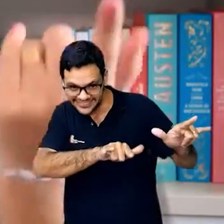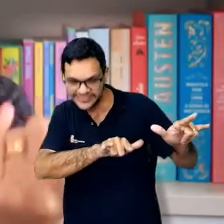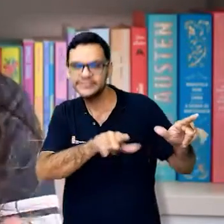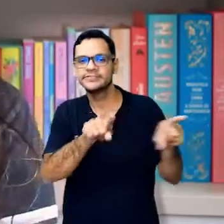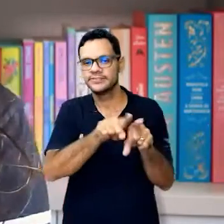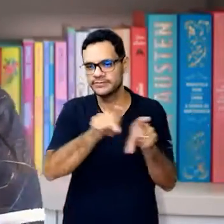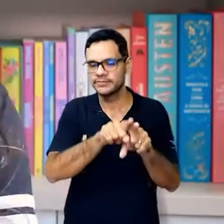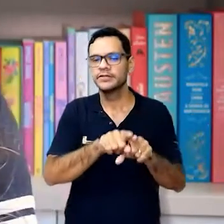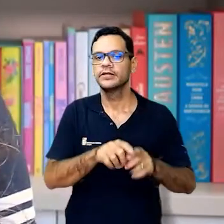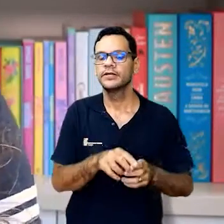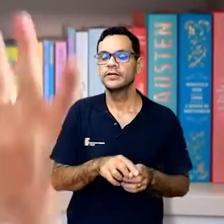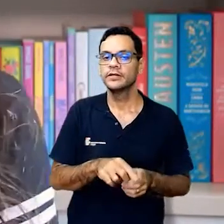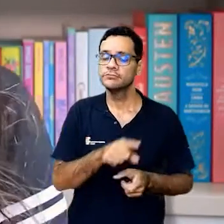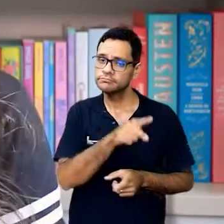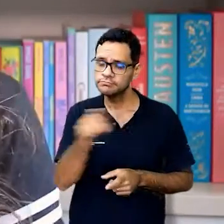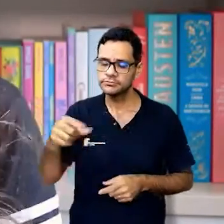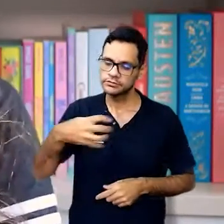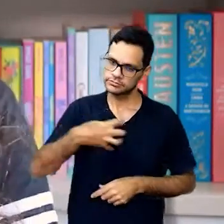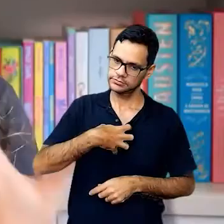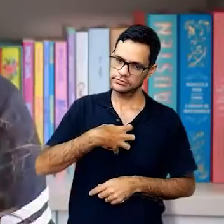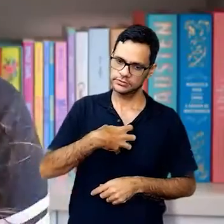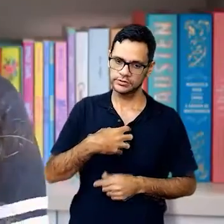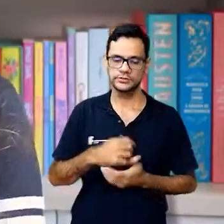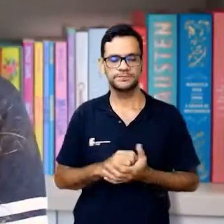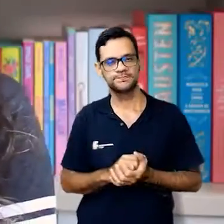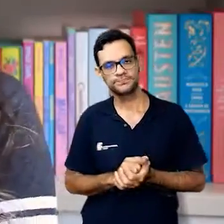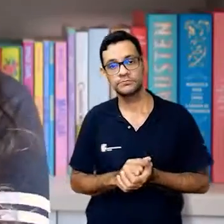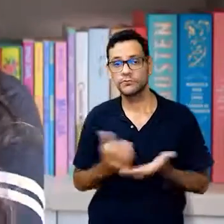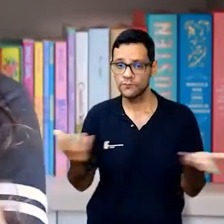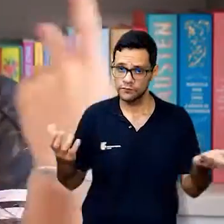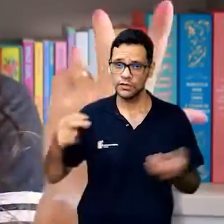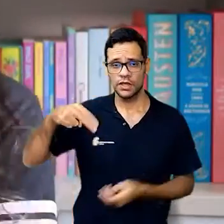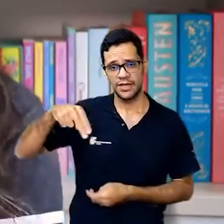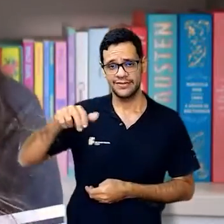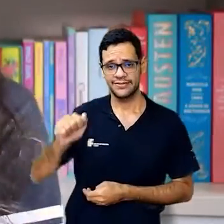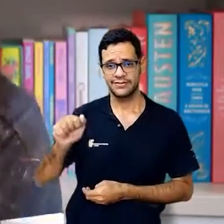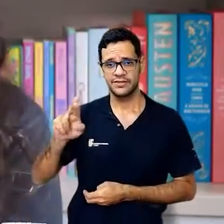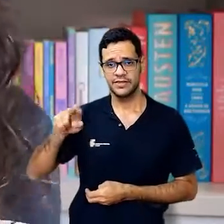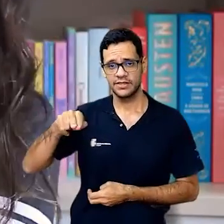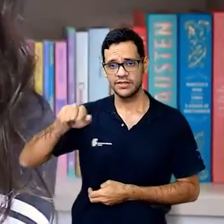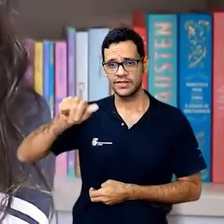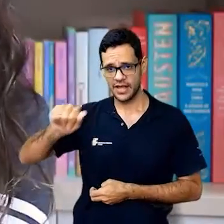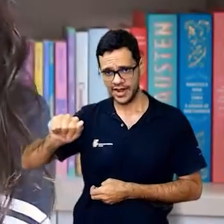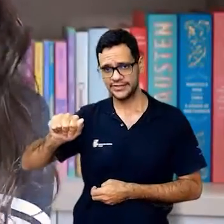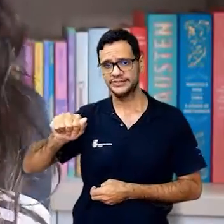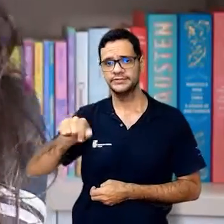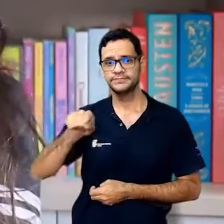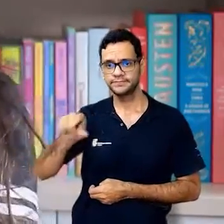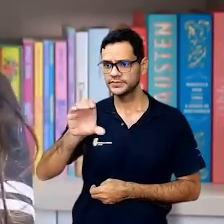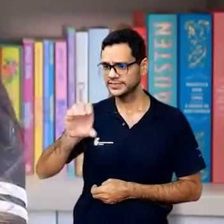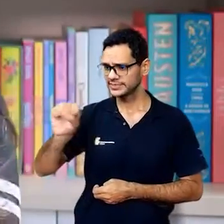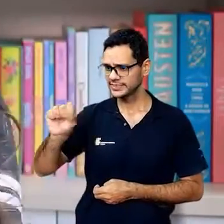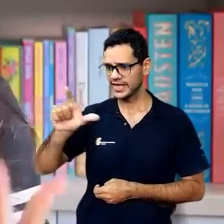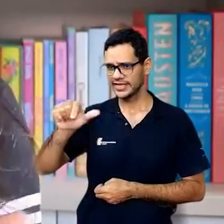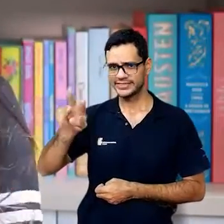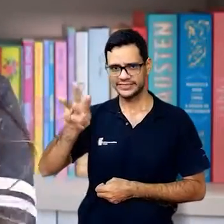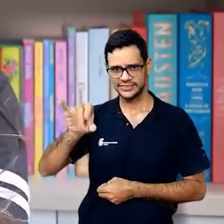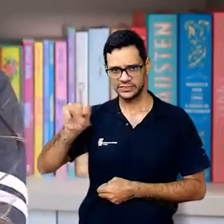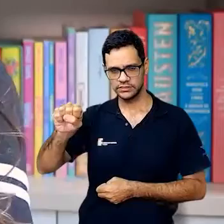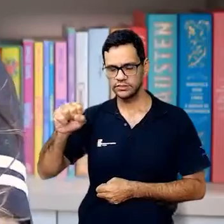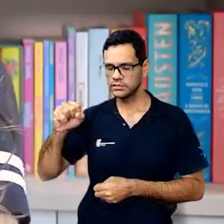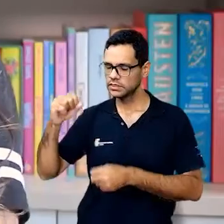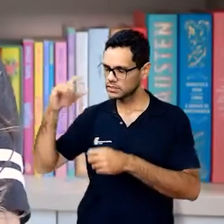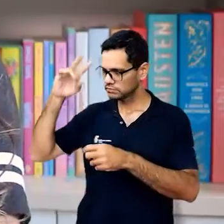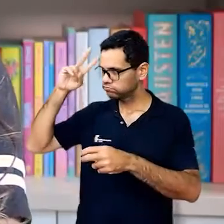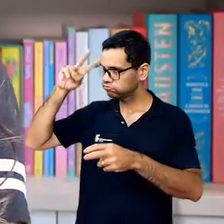E eu percebi, né, que eu gosto muito. E, cara, assim, foi o que mais mexeu comigo. Não vou enrolar muito mais, vou mostrar pra vocês. As Crônicas de Nárnia, do C.S. Lewis. Esse foi